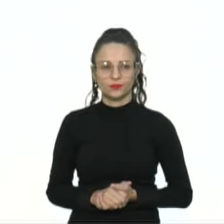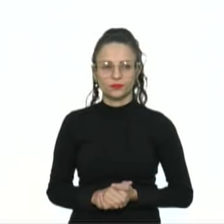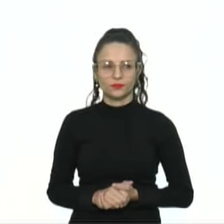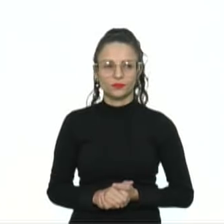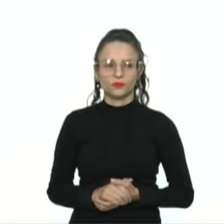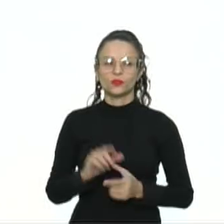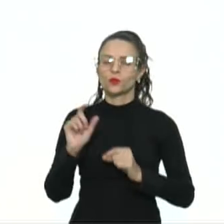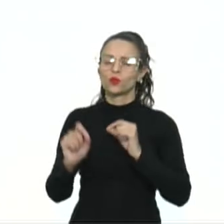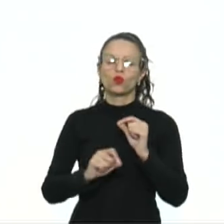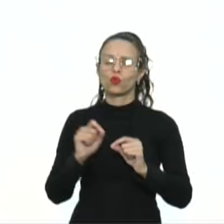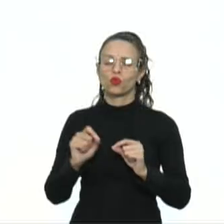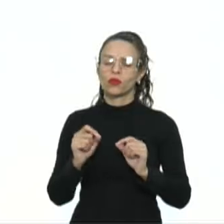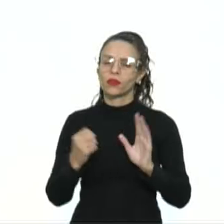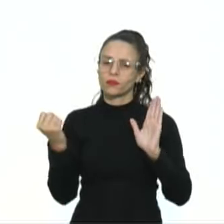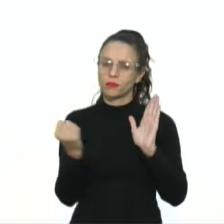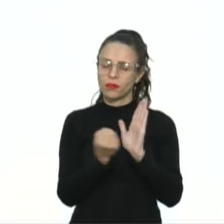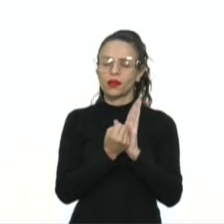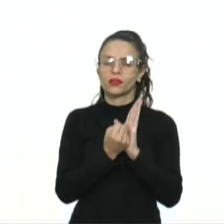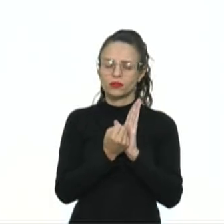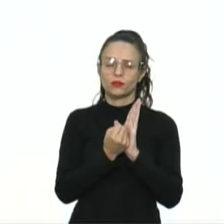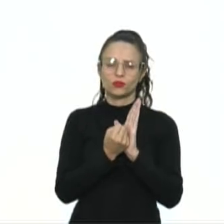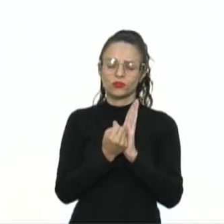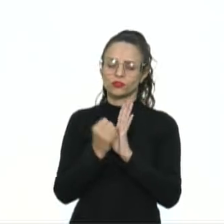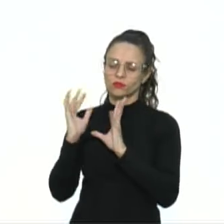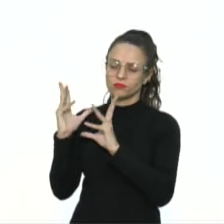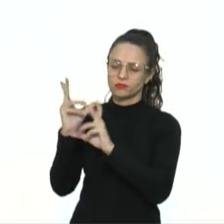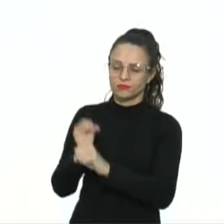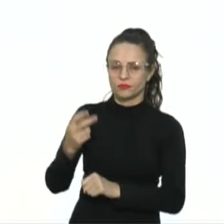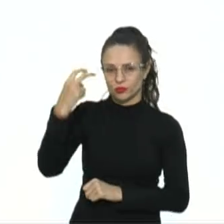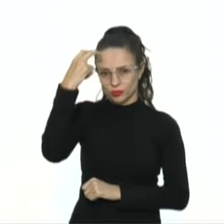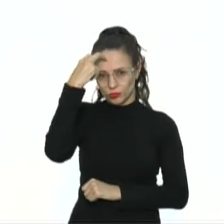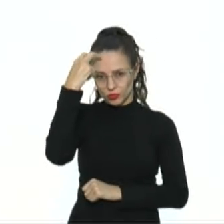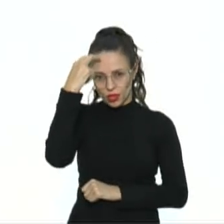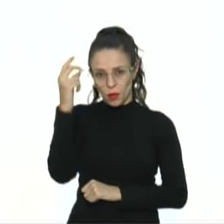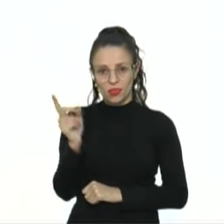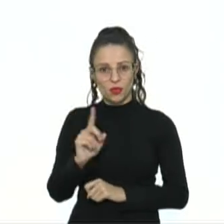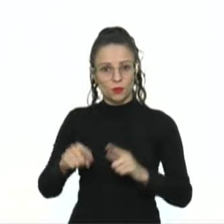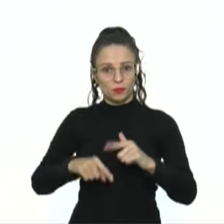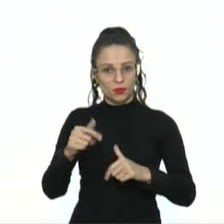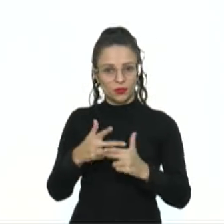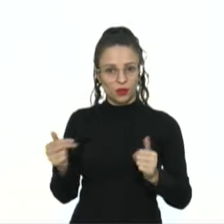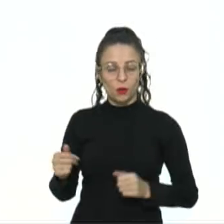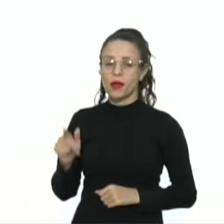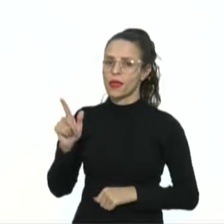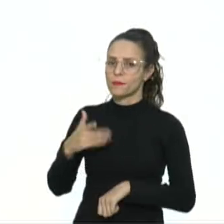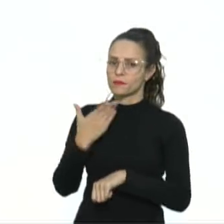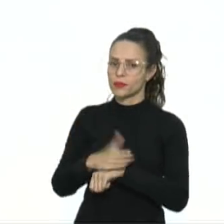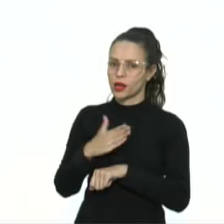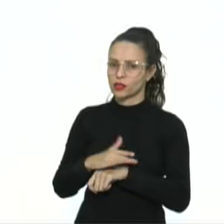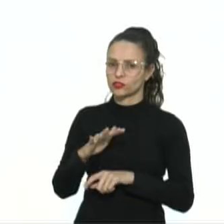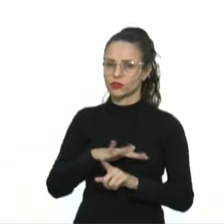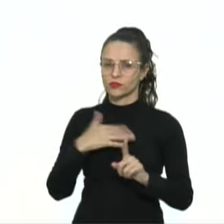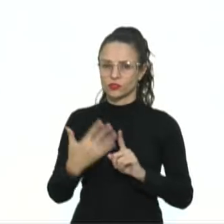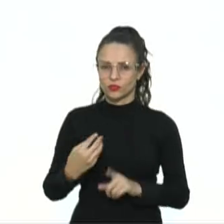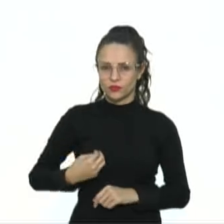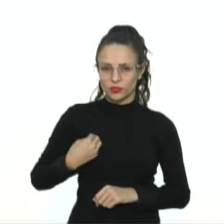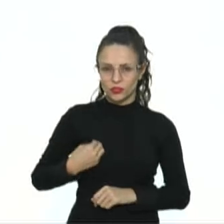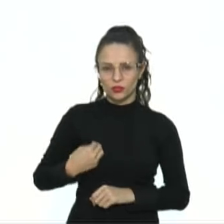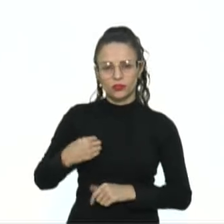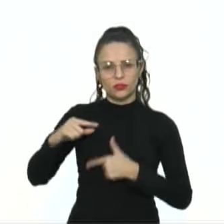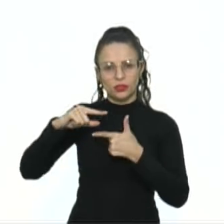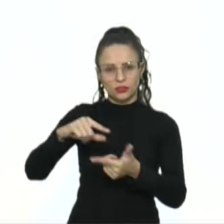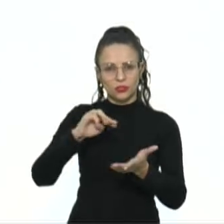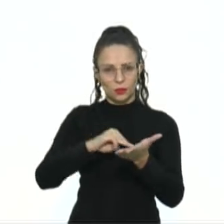O que são patrimônios culturais imateriais? Letra A. São as práticas da vida social, as tradições e métodos de